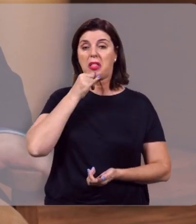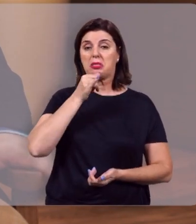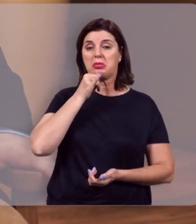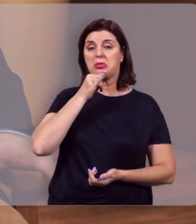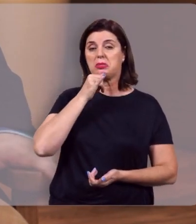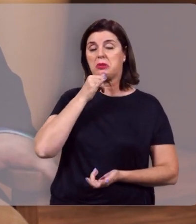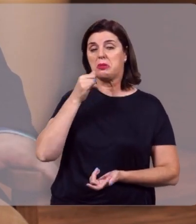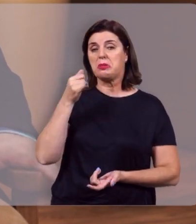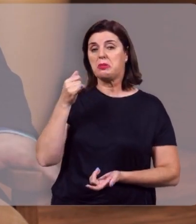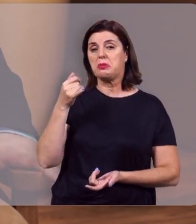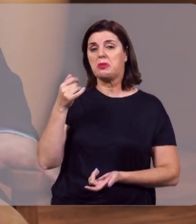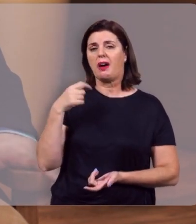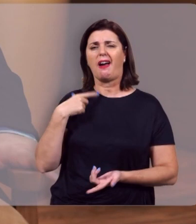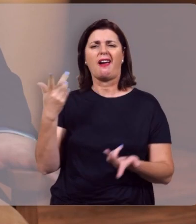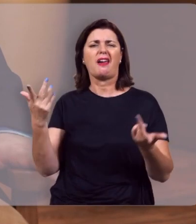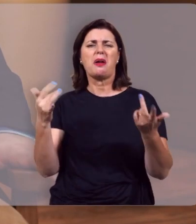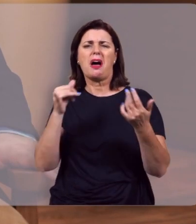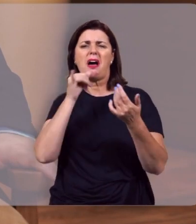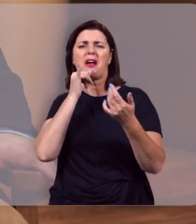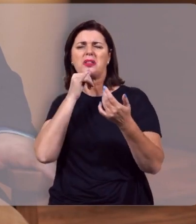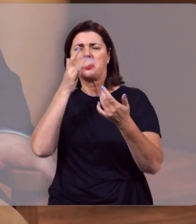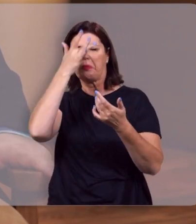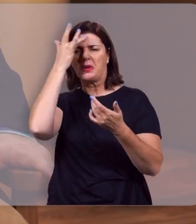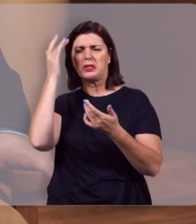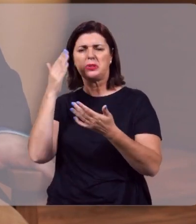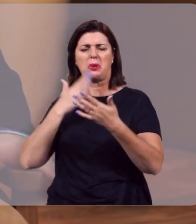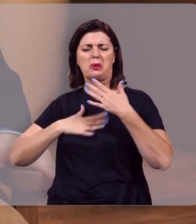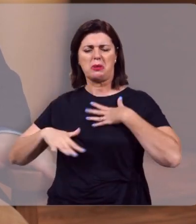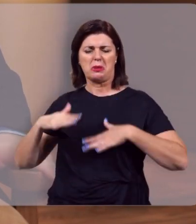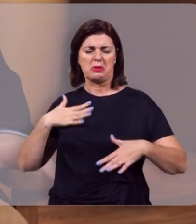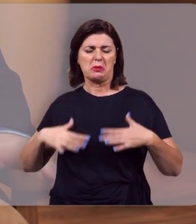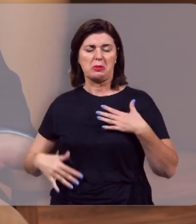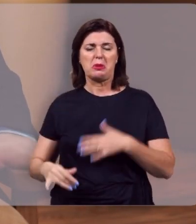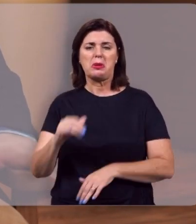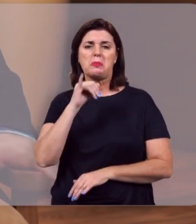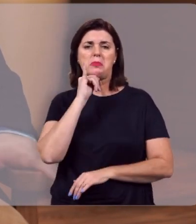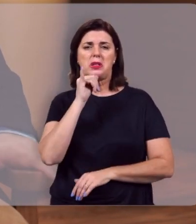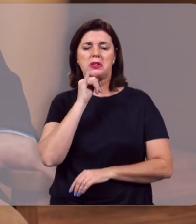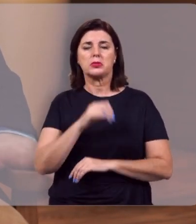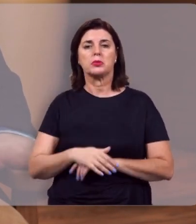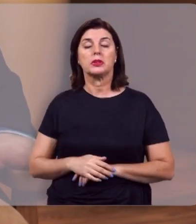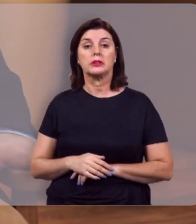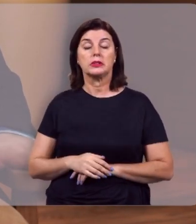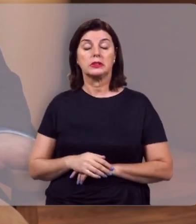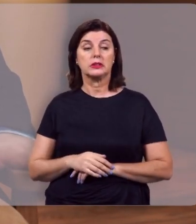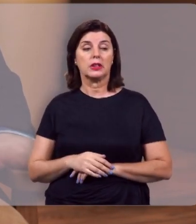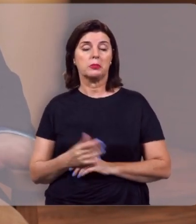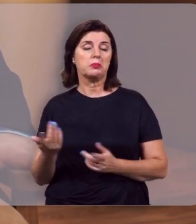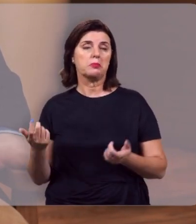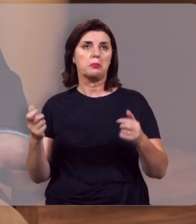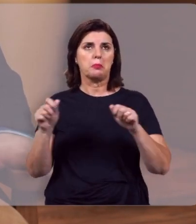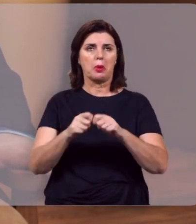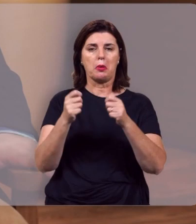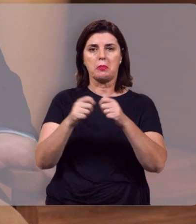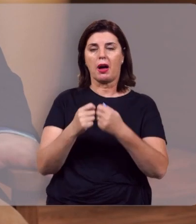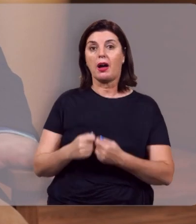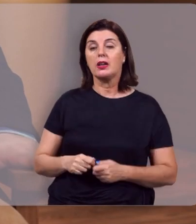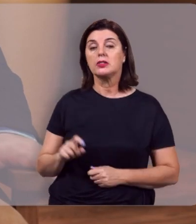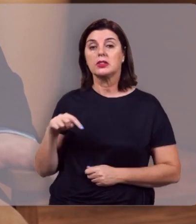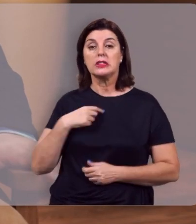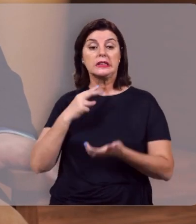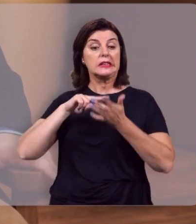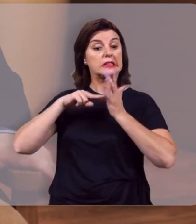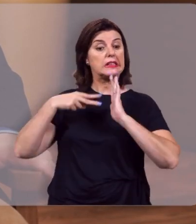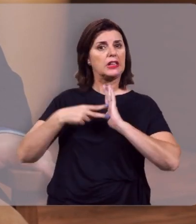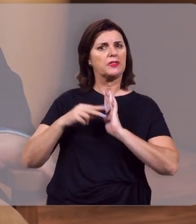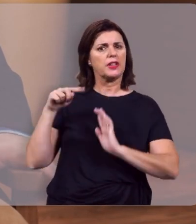imundícia eram os panos com os quais as mulheres se limpavam de sua regra menstrual na época do Antigo Testamento. Isso significa